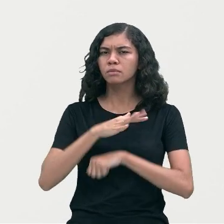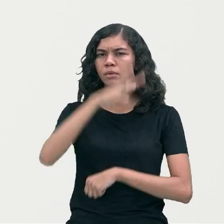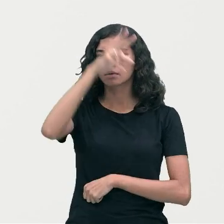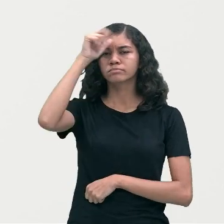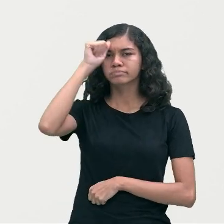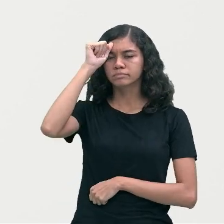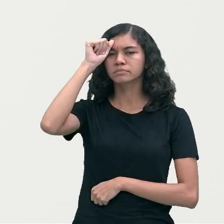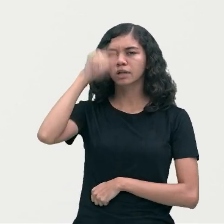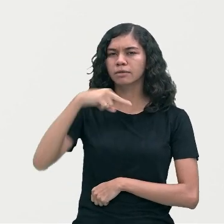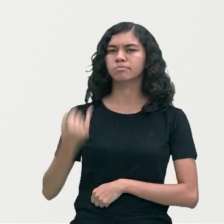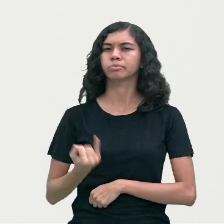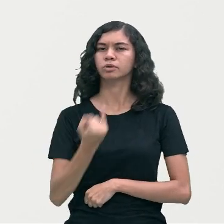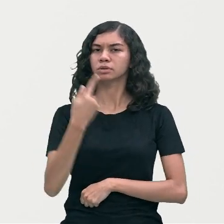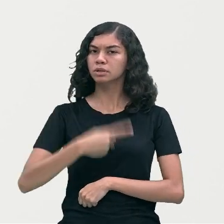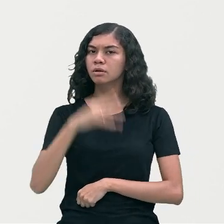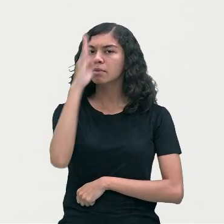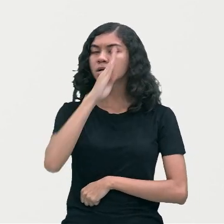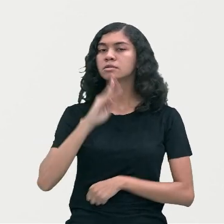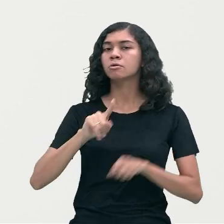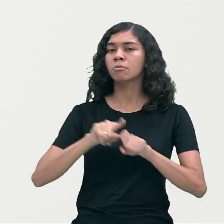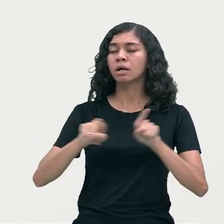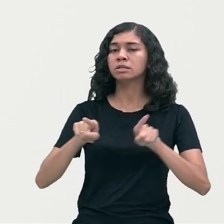também para a América do Sul.